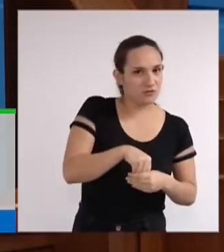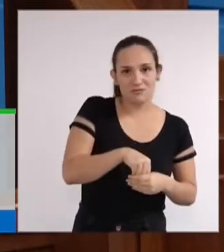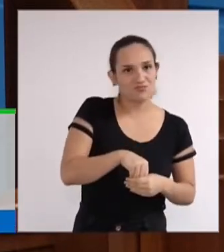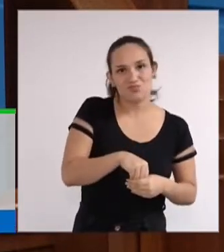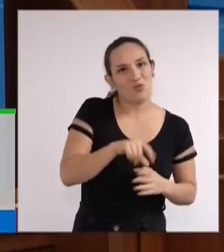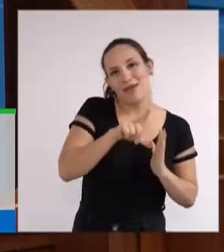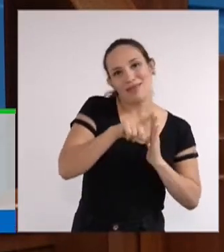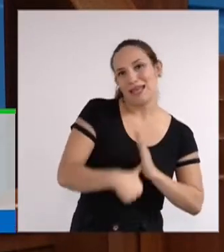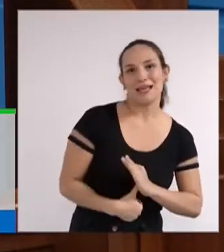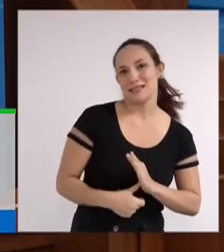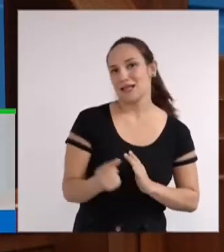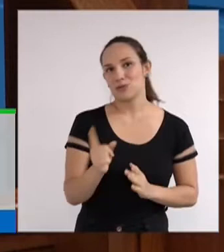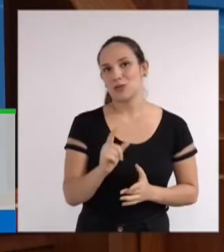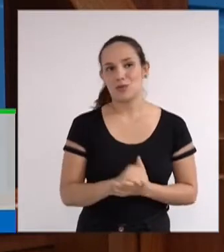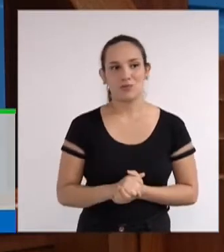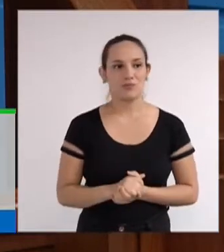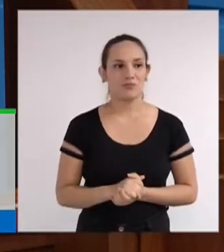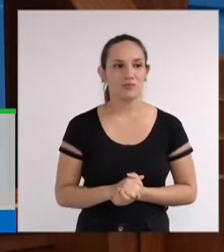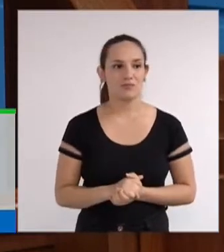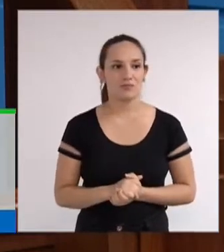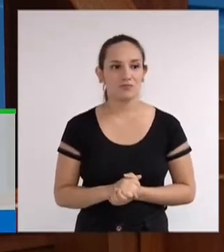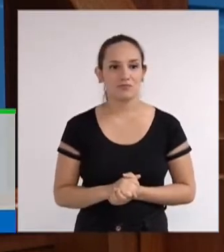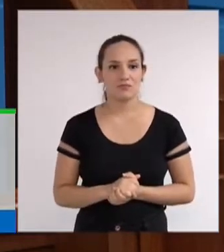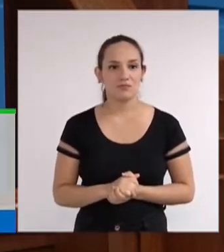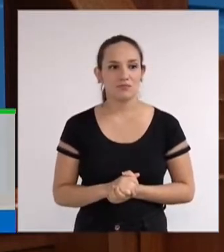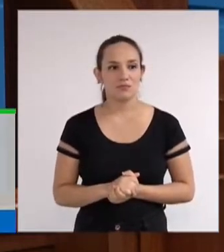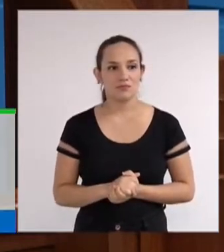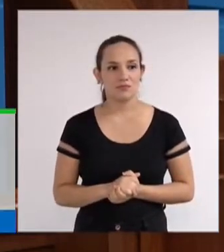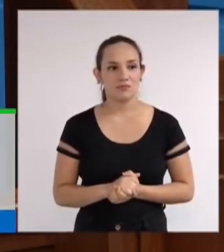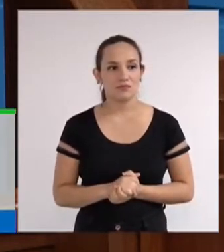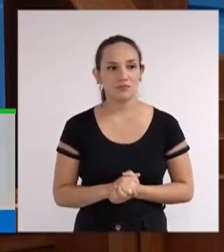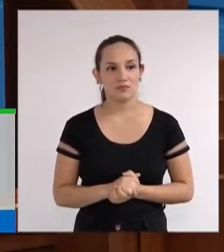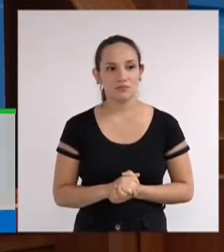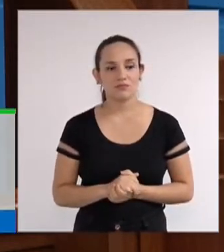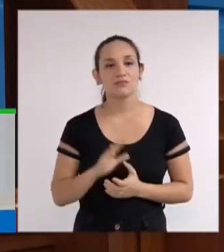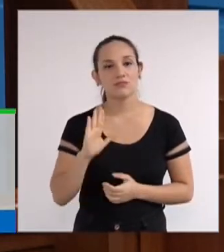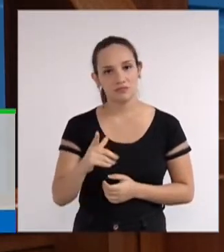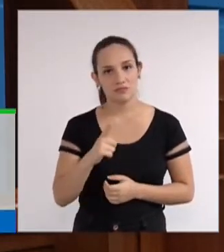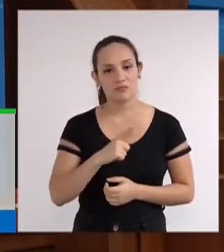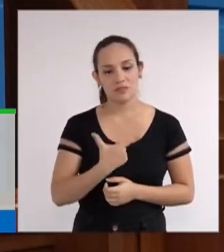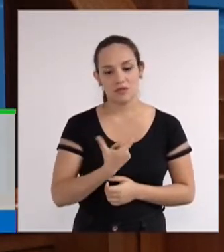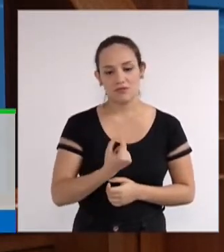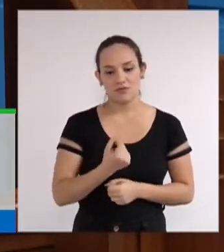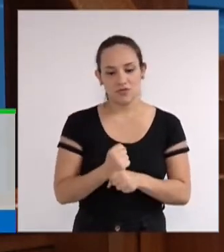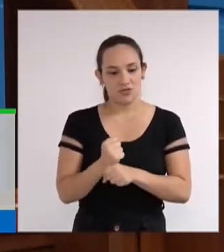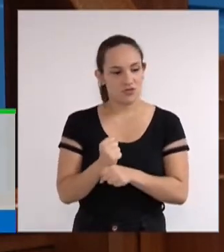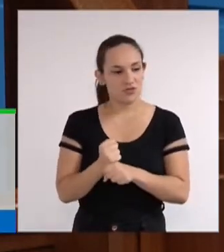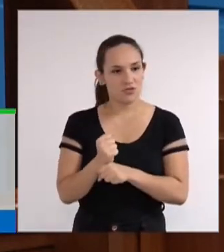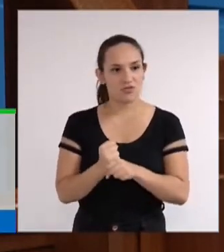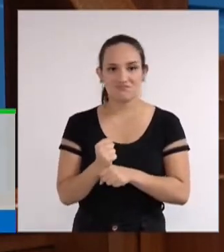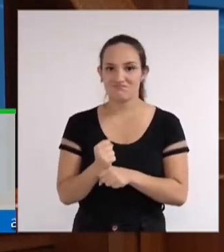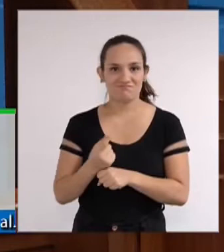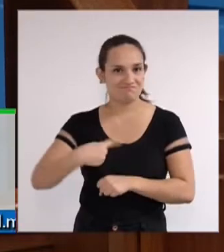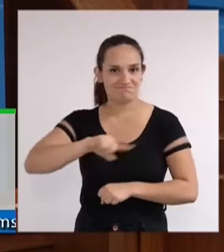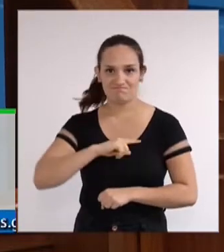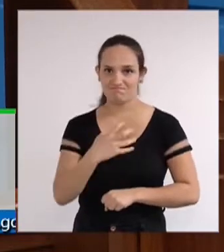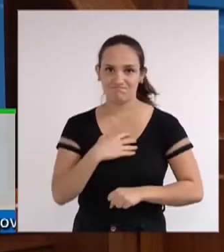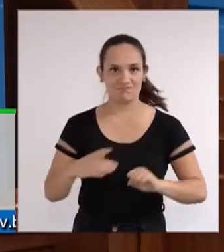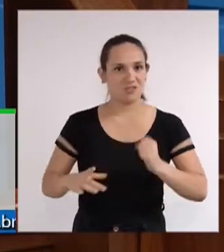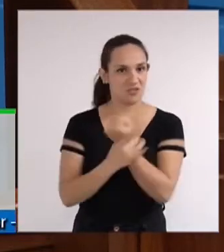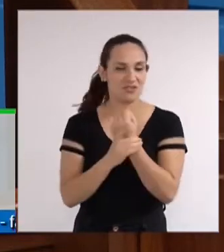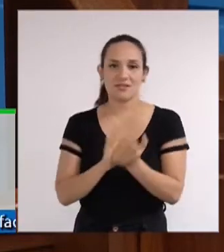jurídica. Nós estamos há 20 anos acompanhando um processo eleitoral onde não há segurança